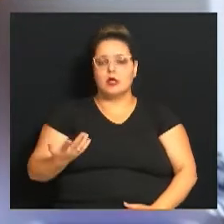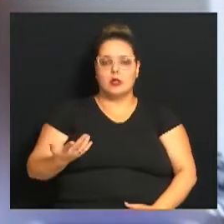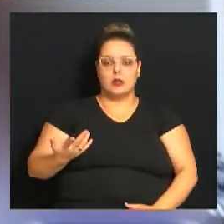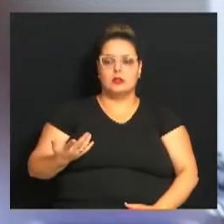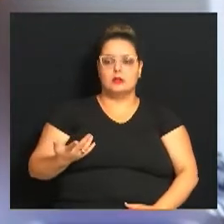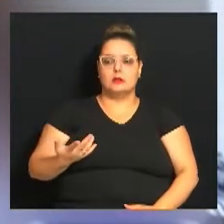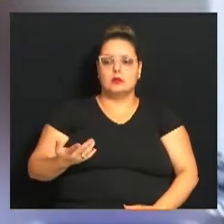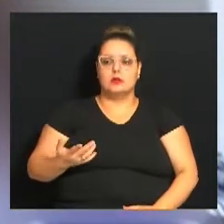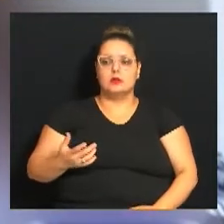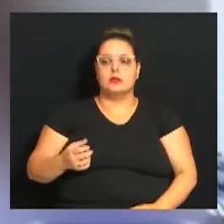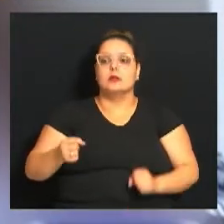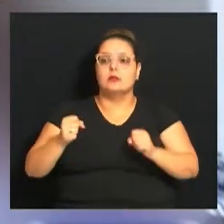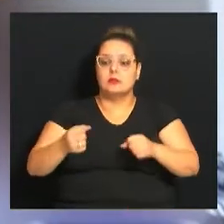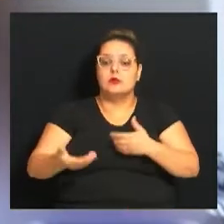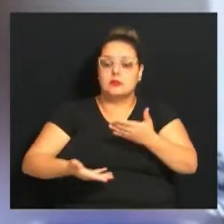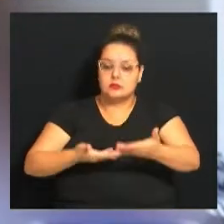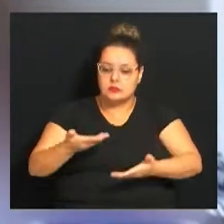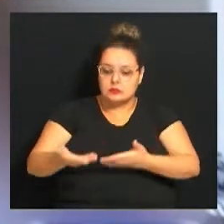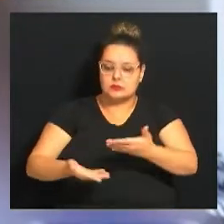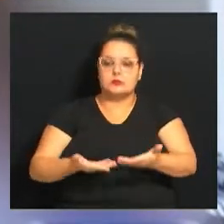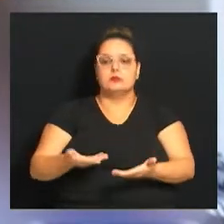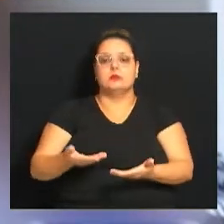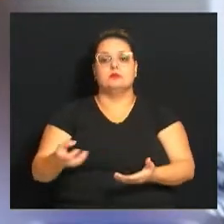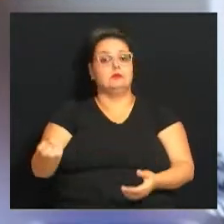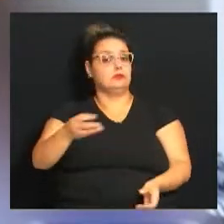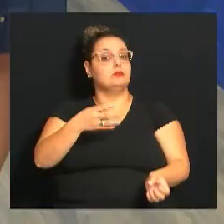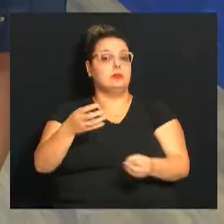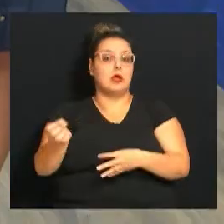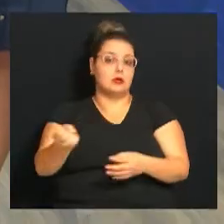ser trazida como inovação, né?